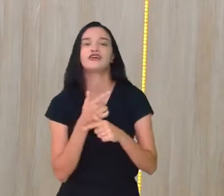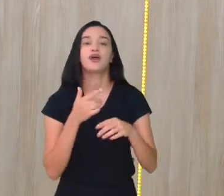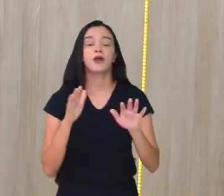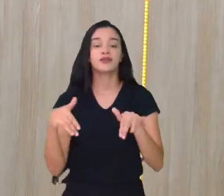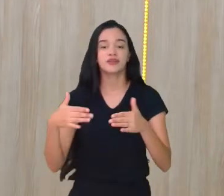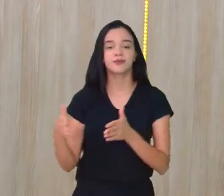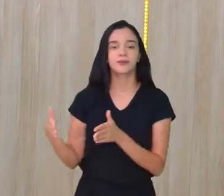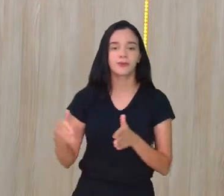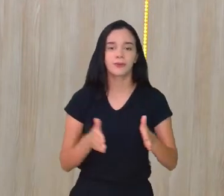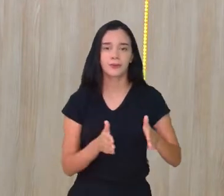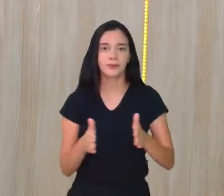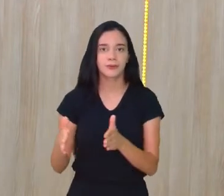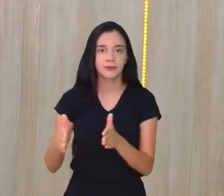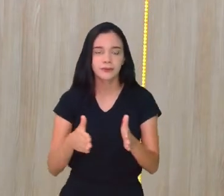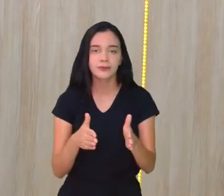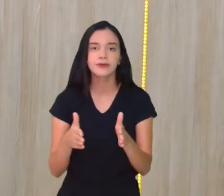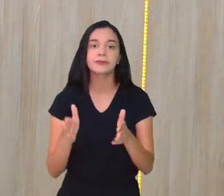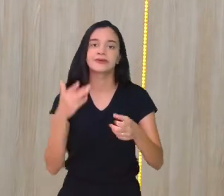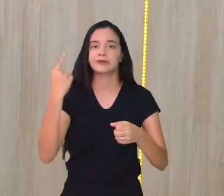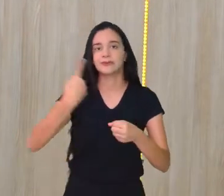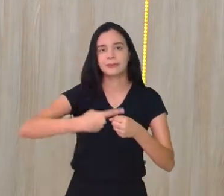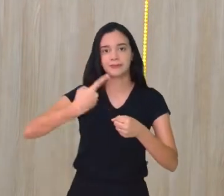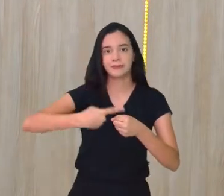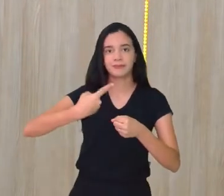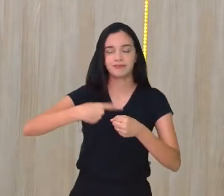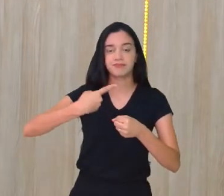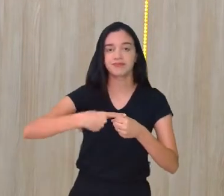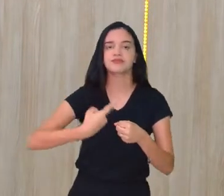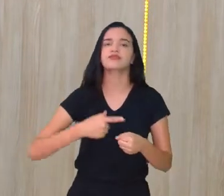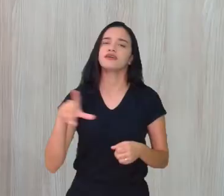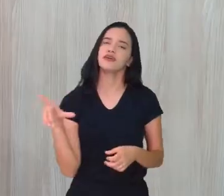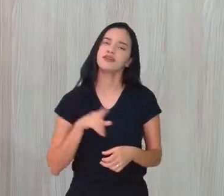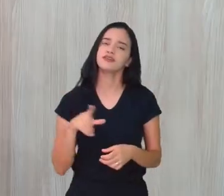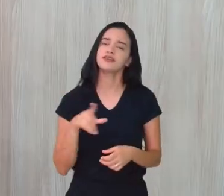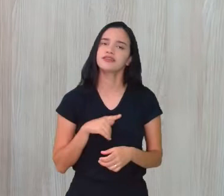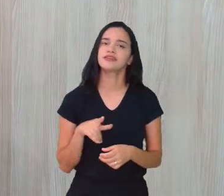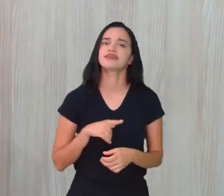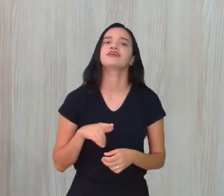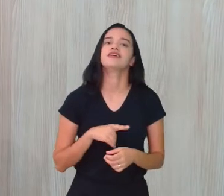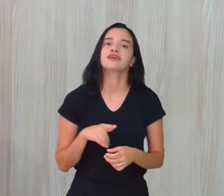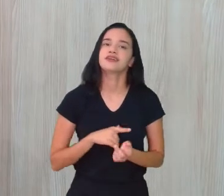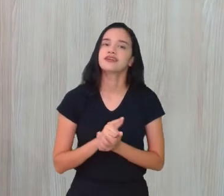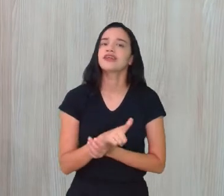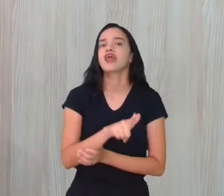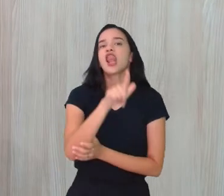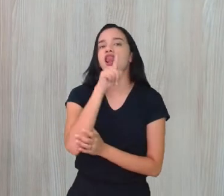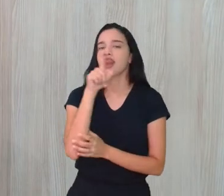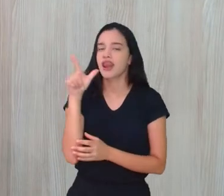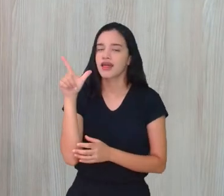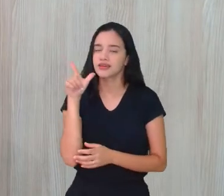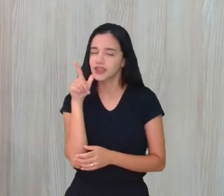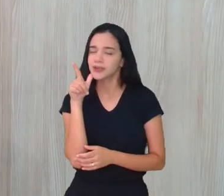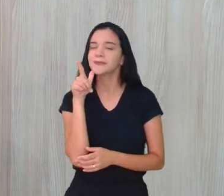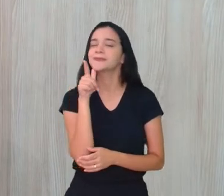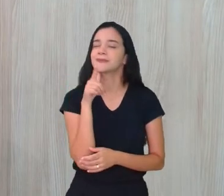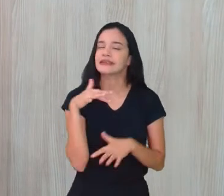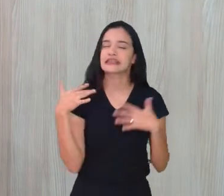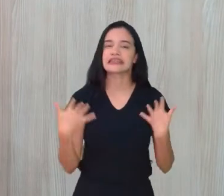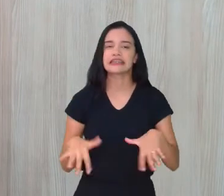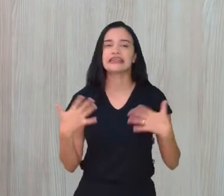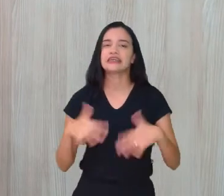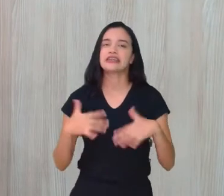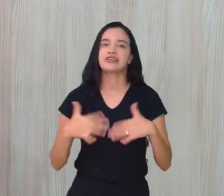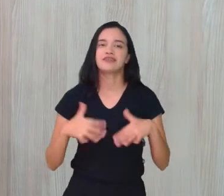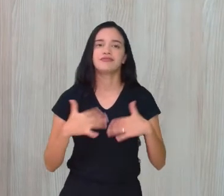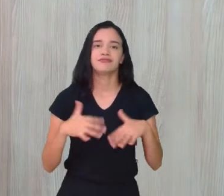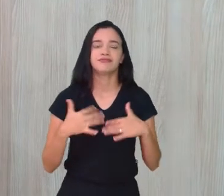caminho, sentido interior, tem que ter a parada para fazer um lanchinho, né? Eita, Fazer uma um lanchinho, coxinha,